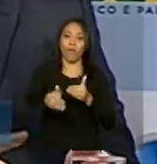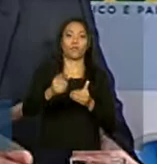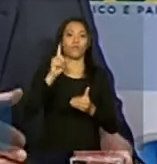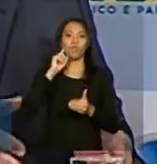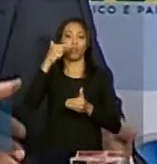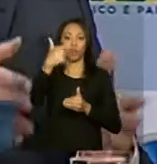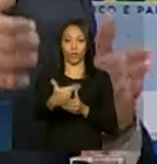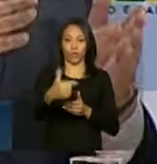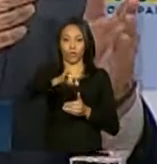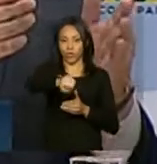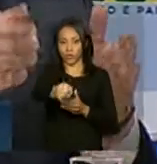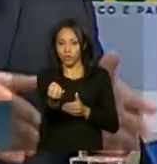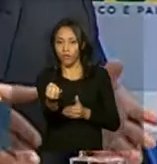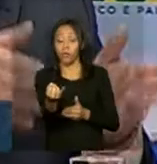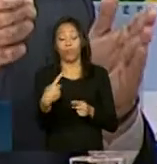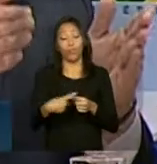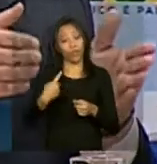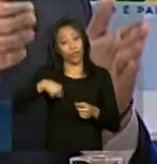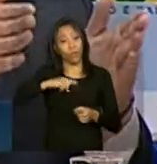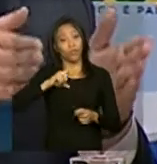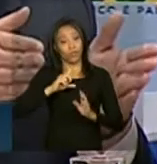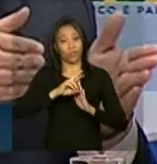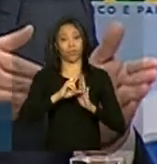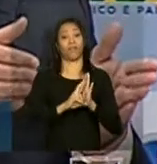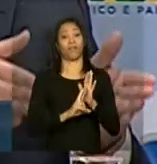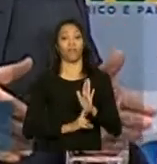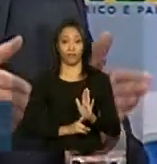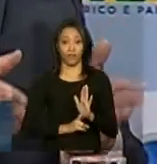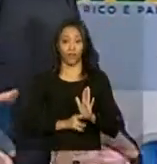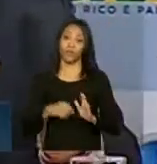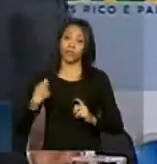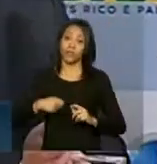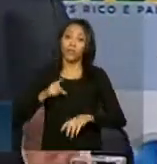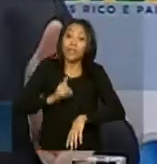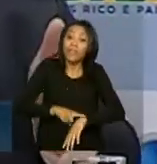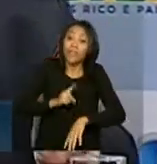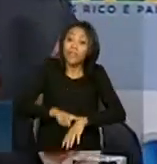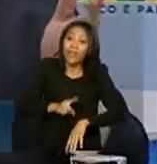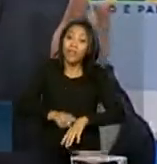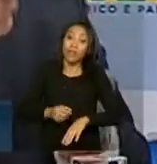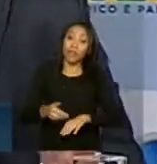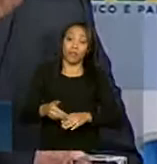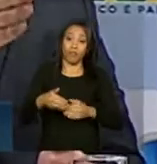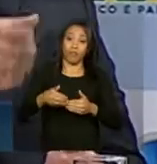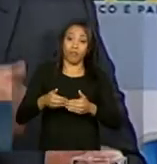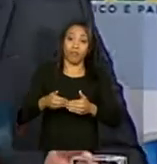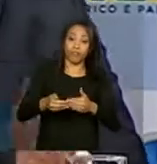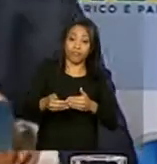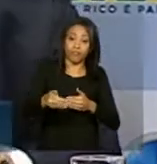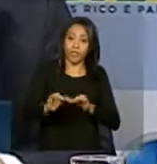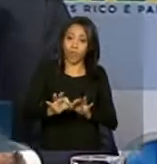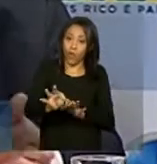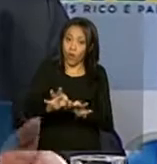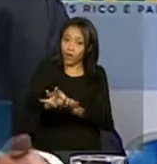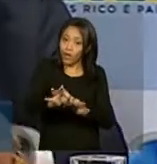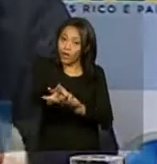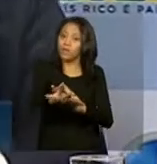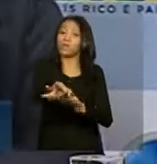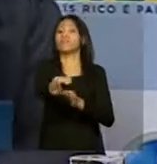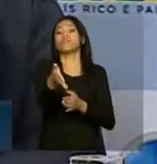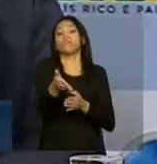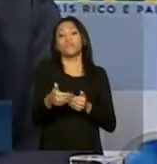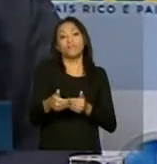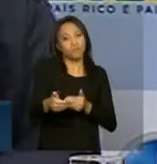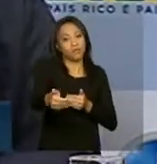temos uma regra de que nós temos que ter um tempo para que as operadoras justamente se preparem para fazer a dispensação